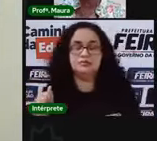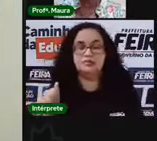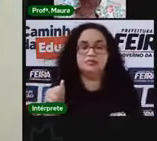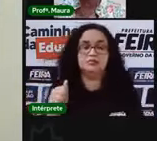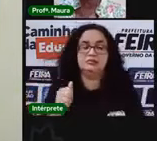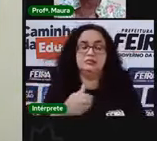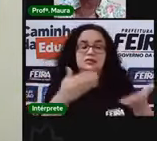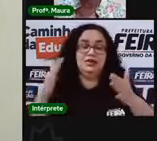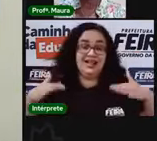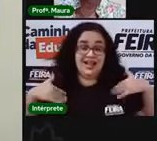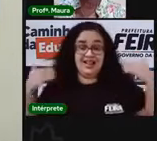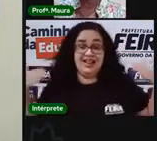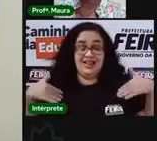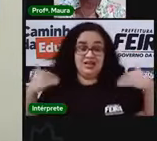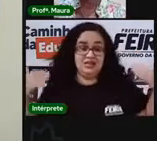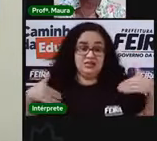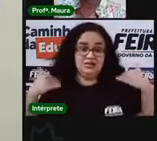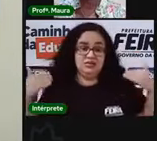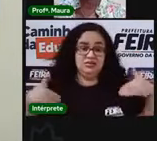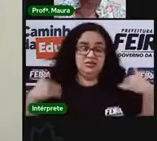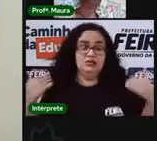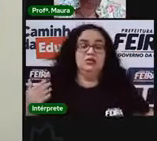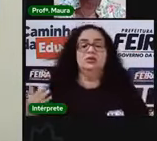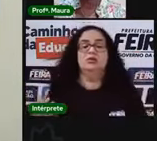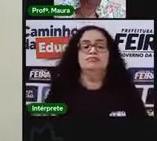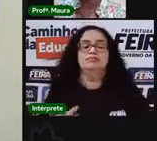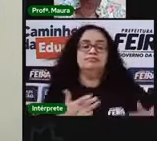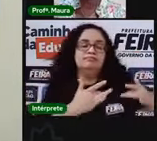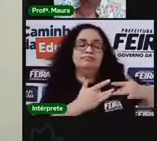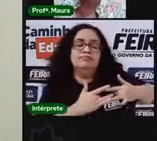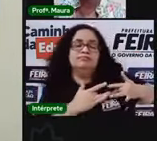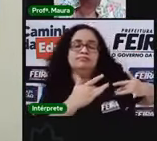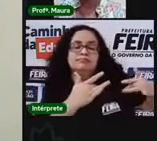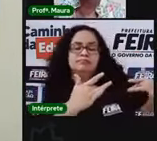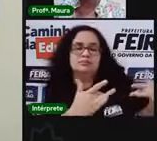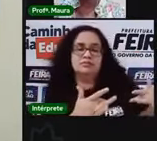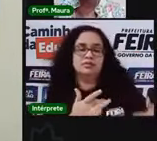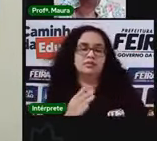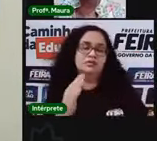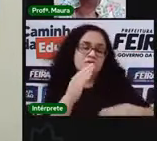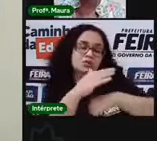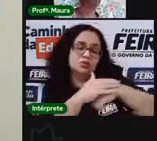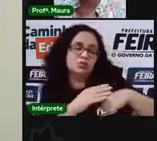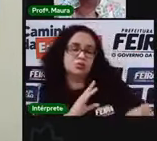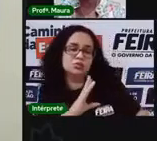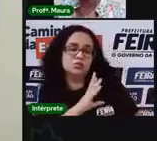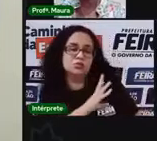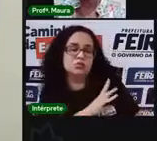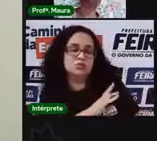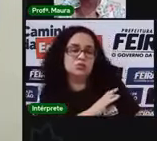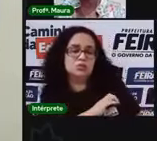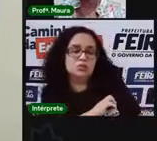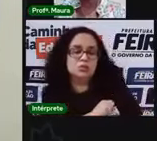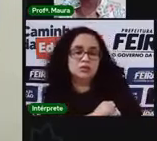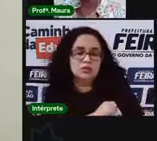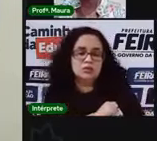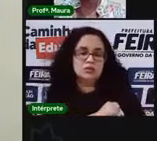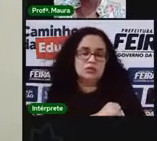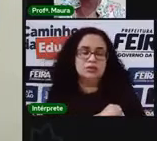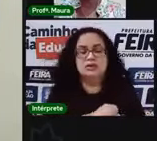muita alegria e com o coração carregado de muito afeto que nós te